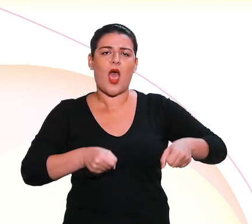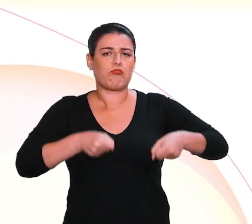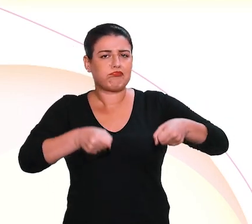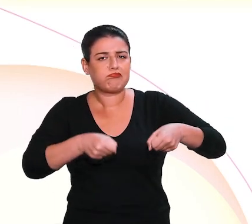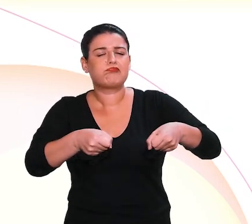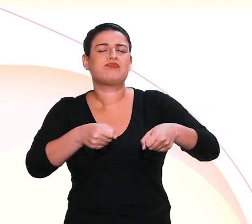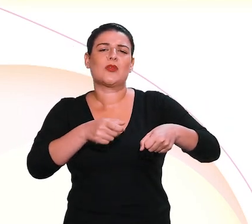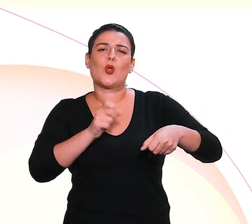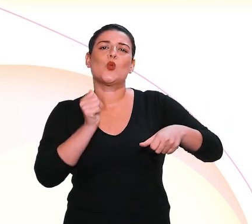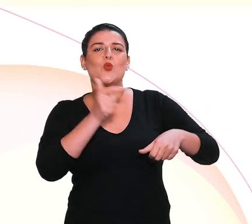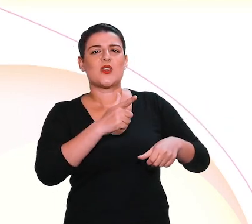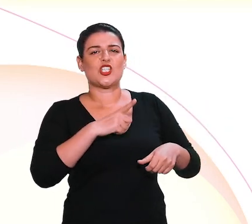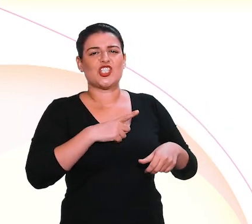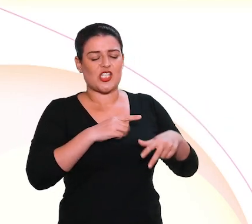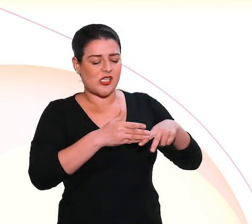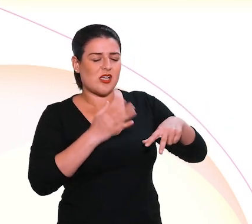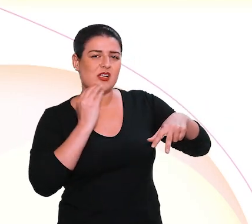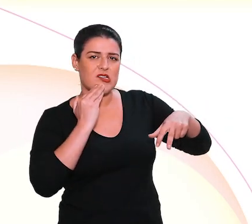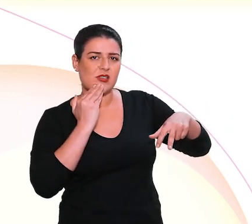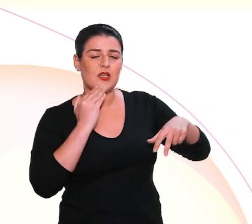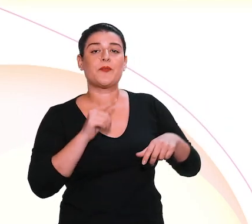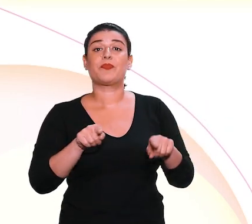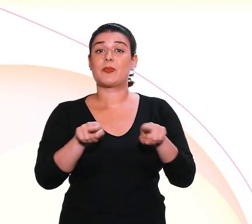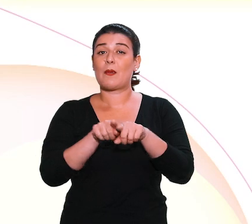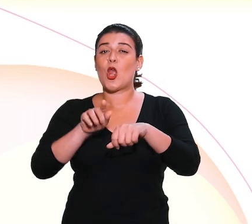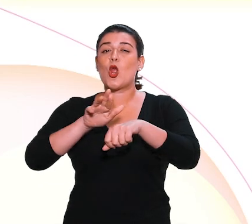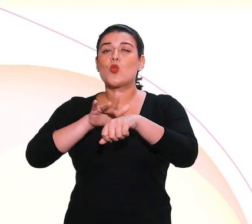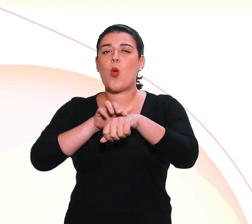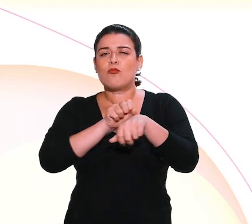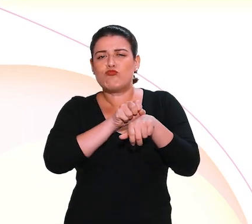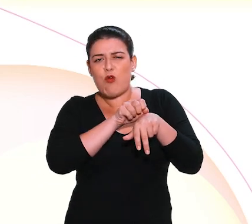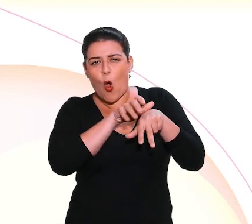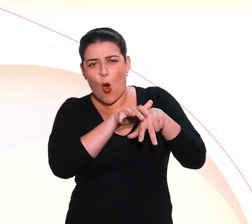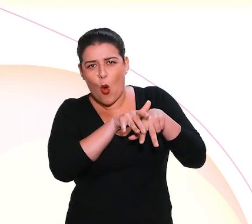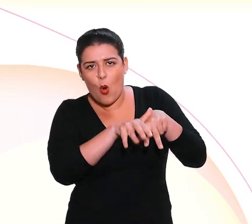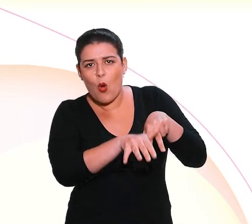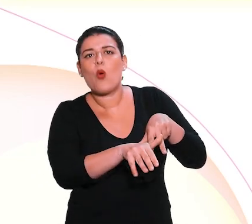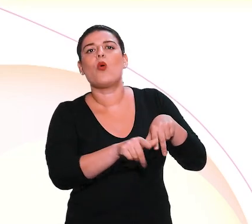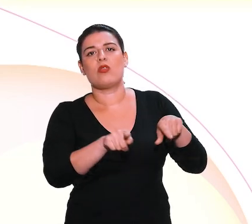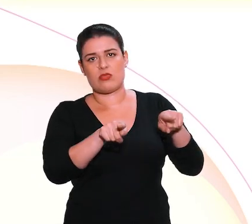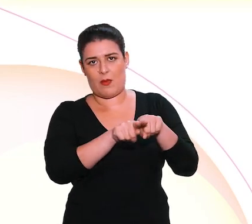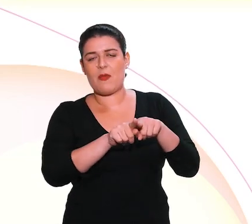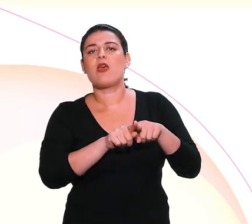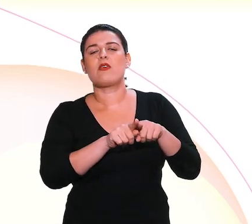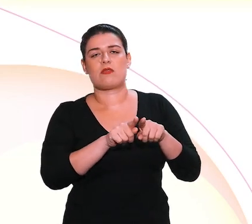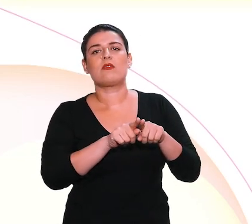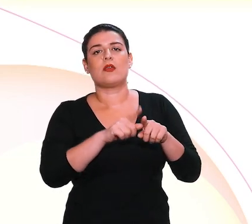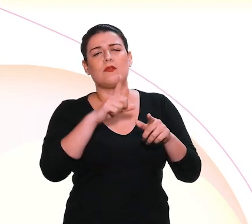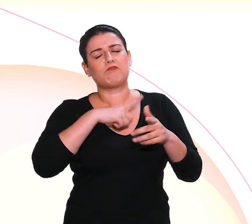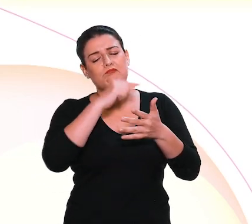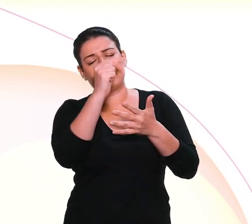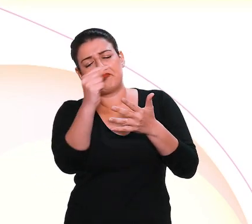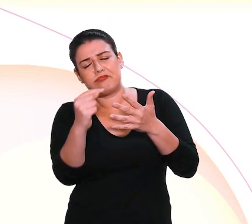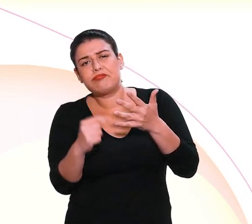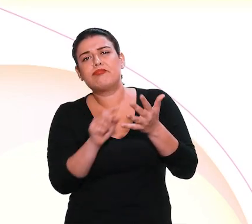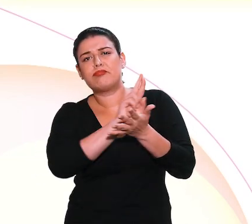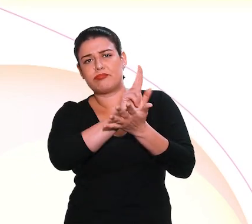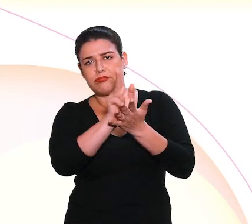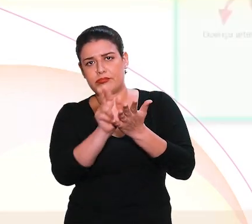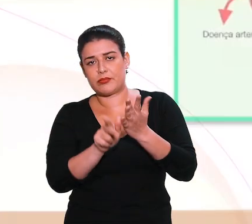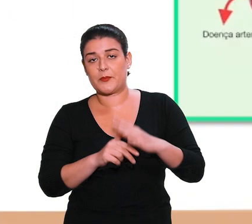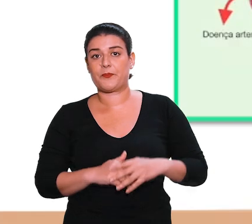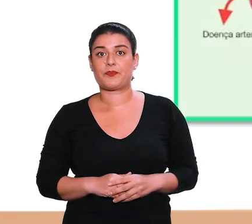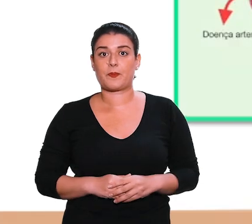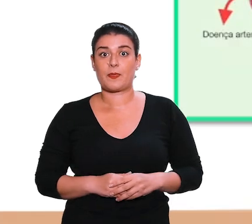conviver com aquela malformação. Doenças infecciosas, que também entram na questão da doença vascular periférica, e outras causas.